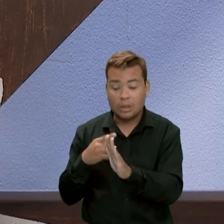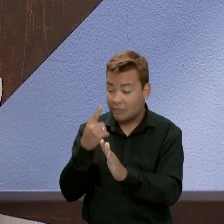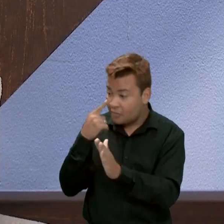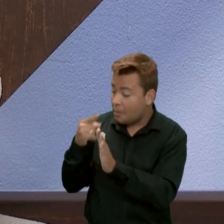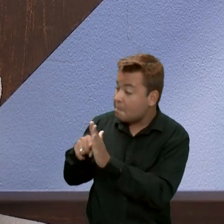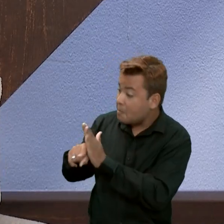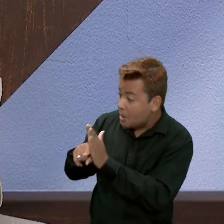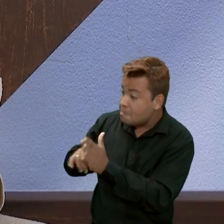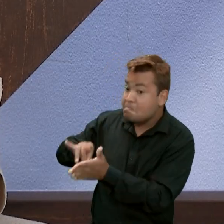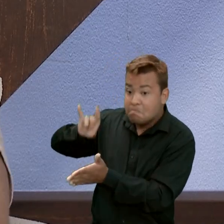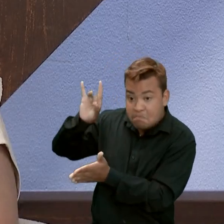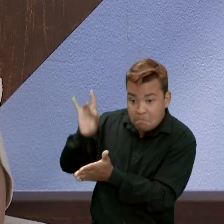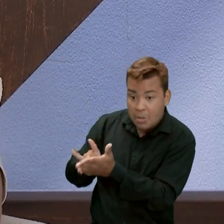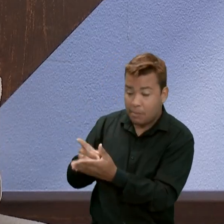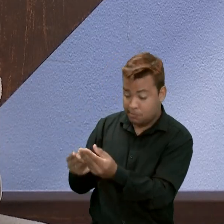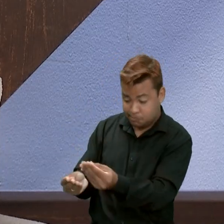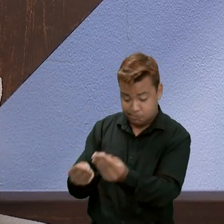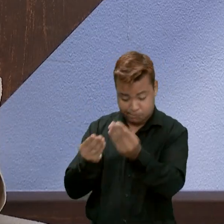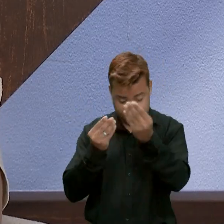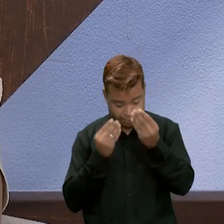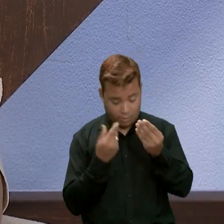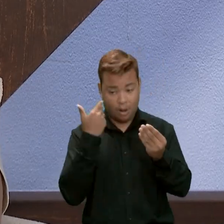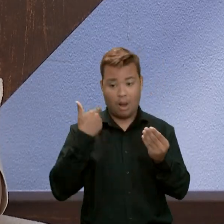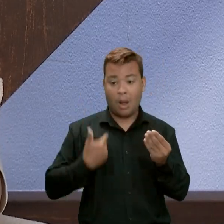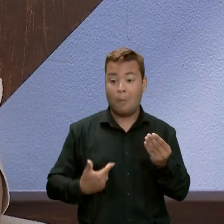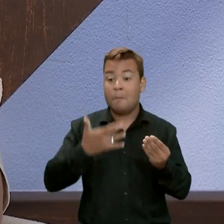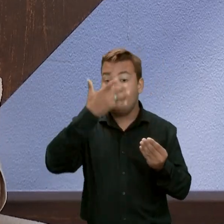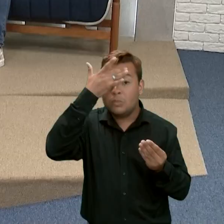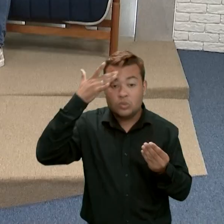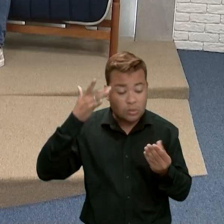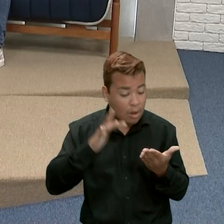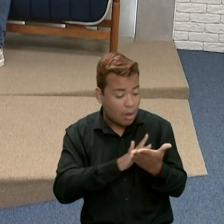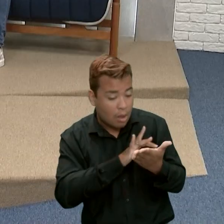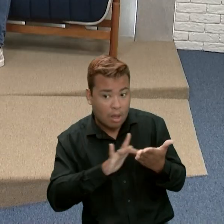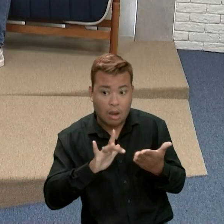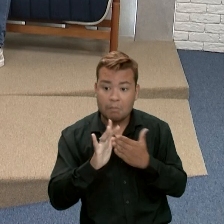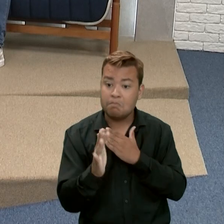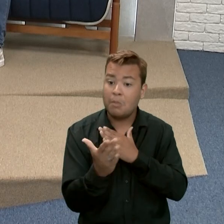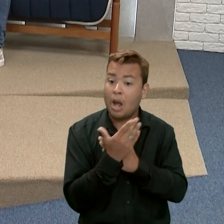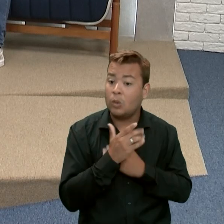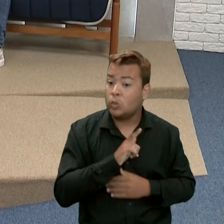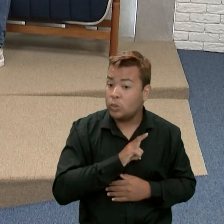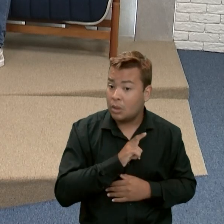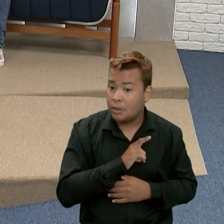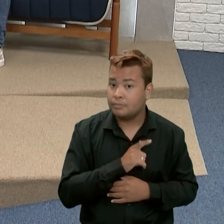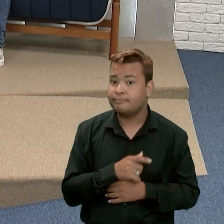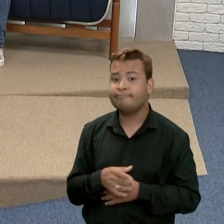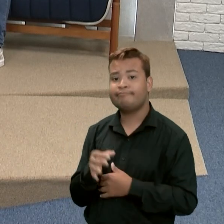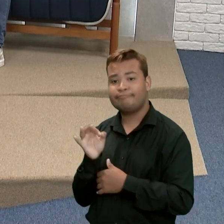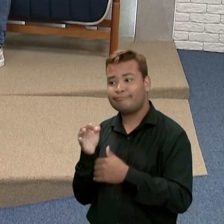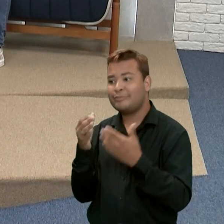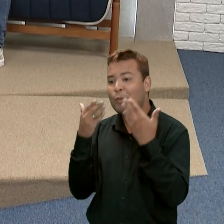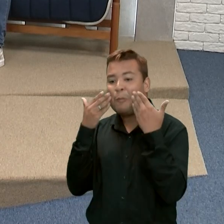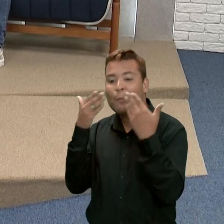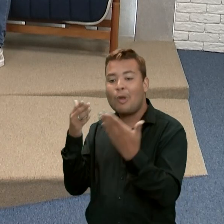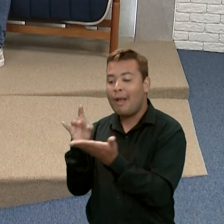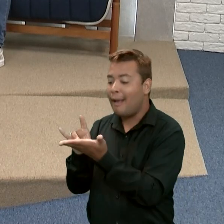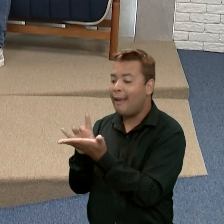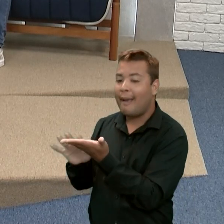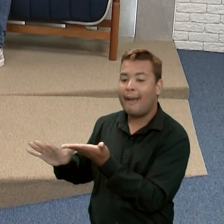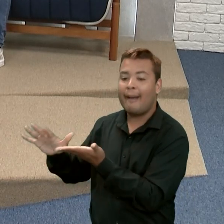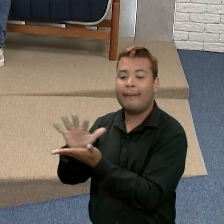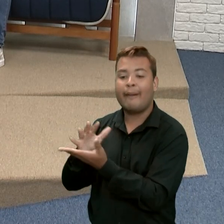pesquisa na mão da pessoa, né? Então, mostrando a realidade daquilo que exatamente, realmente nós temos em questão do